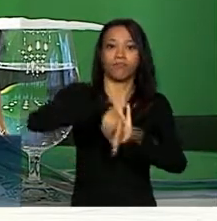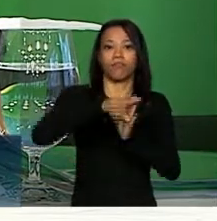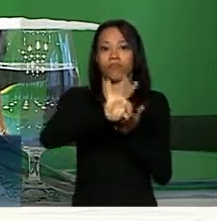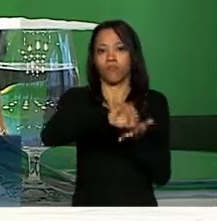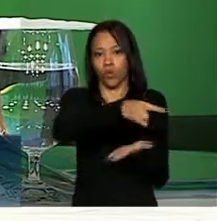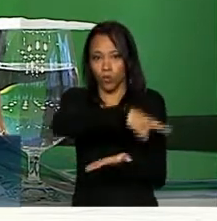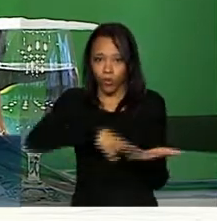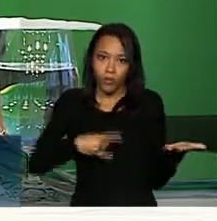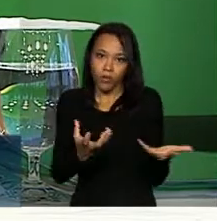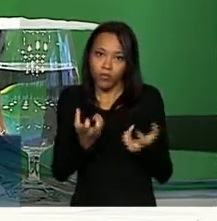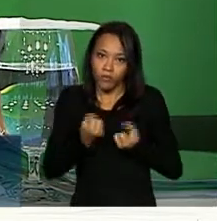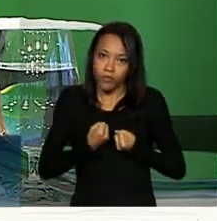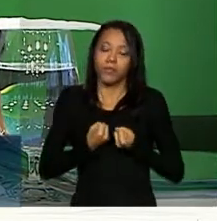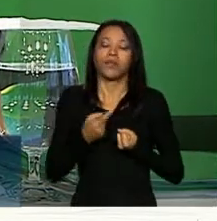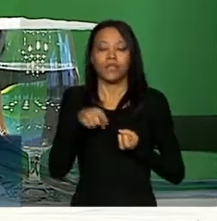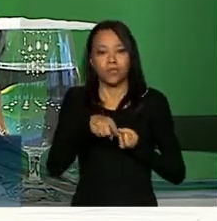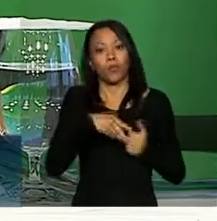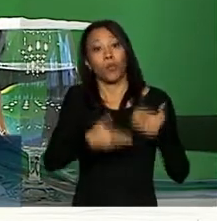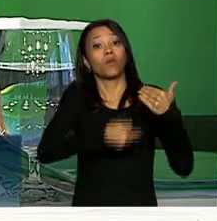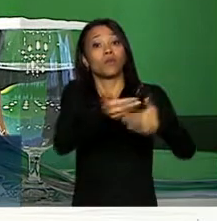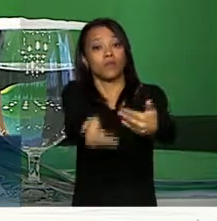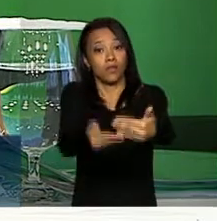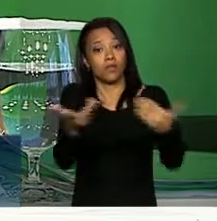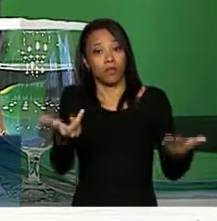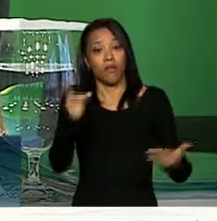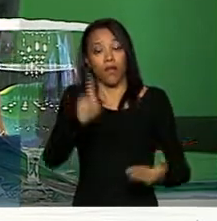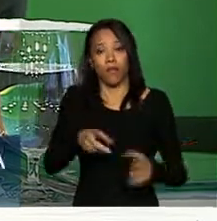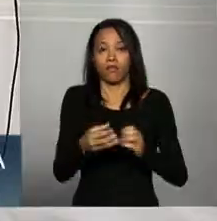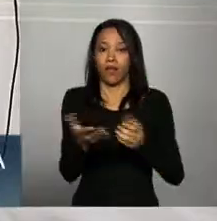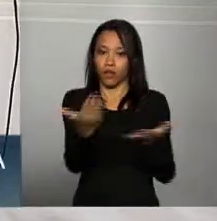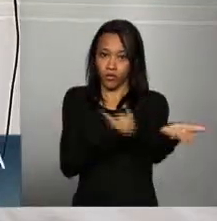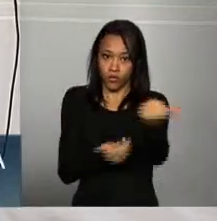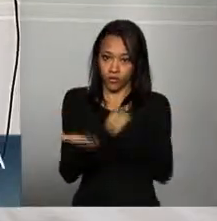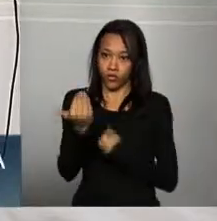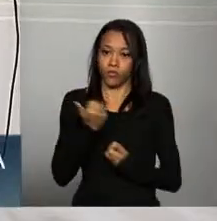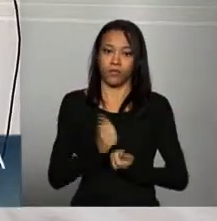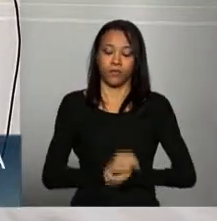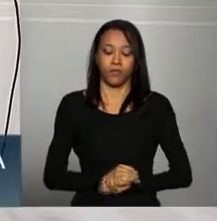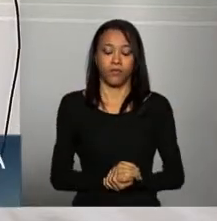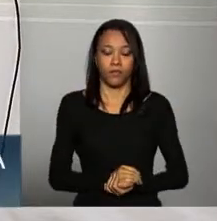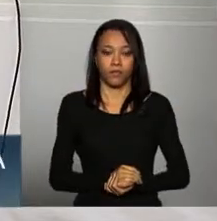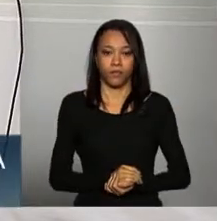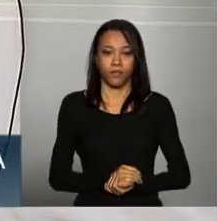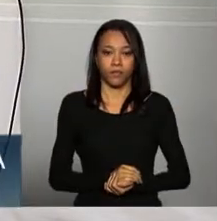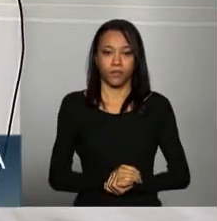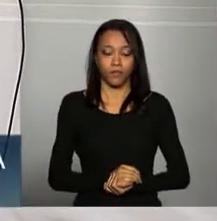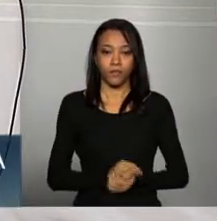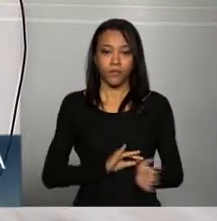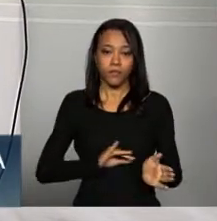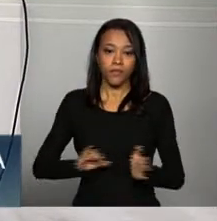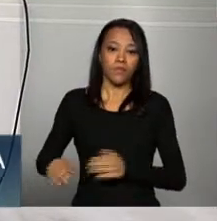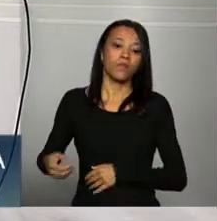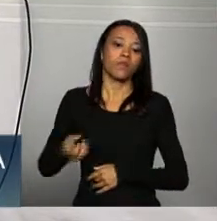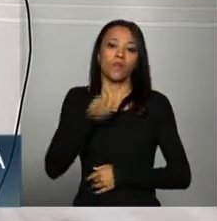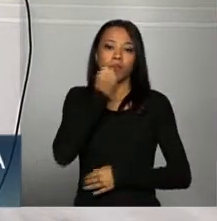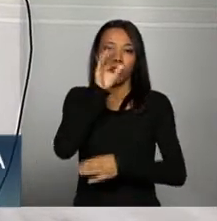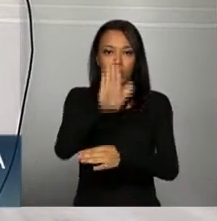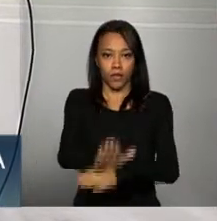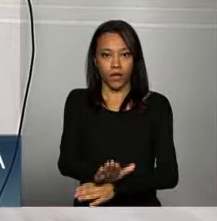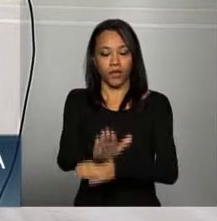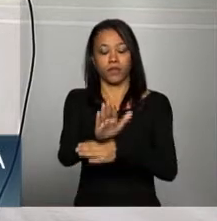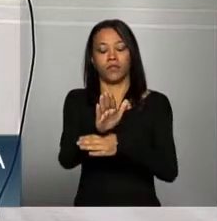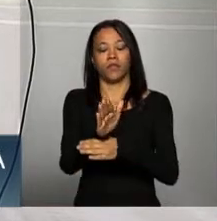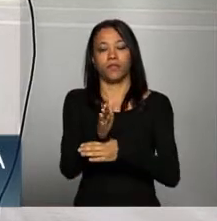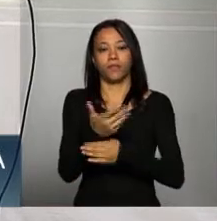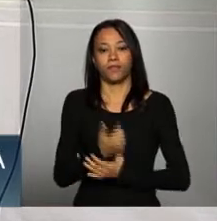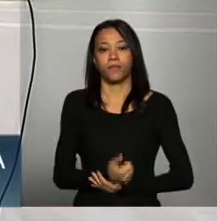como a CONTAG está solicitando, bastante democrático. Boa tarde. Marcelo Lara, do Canal